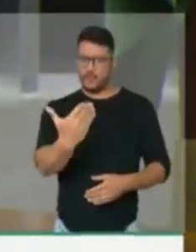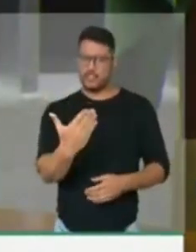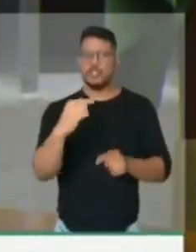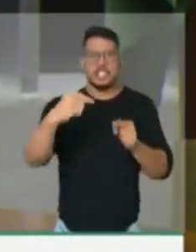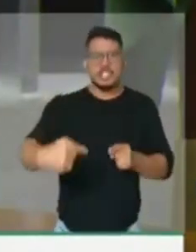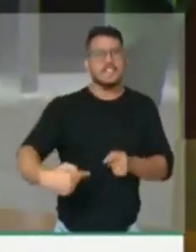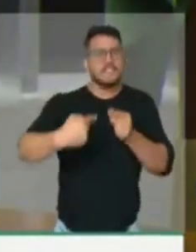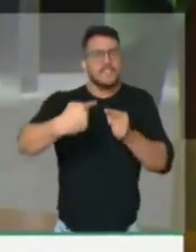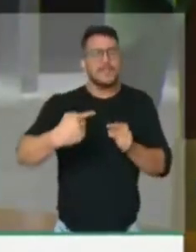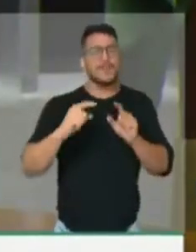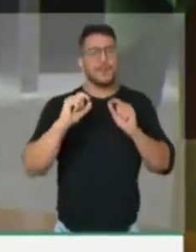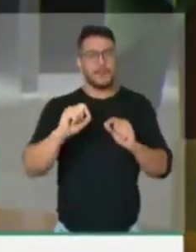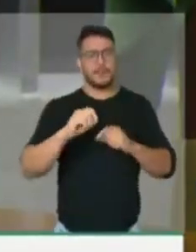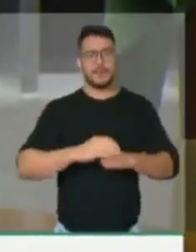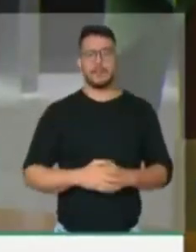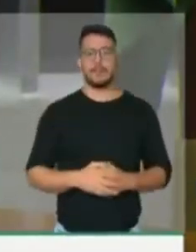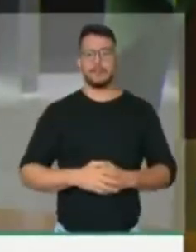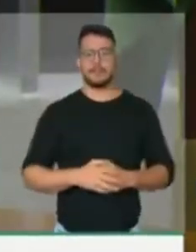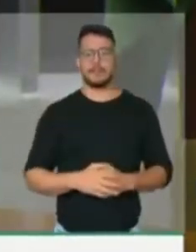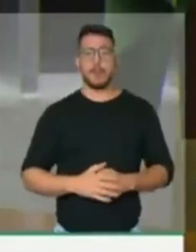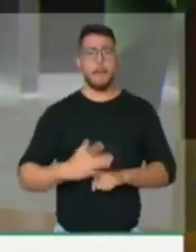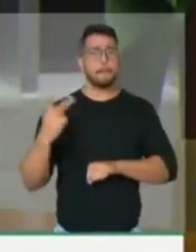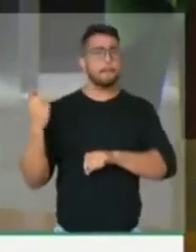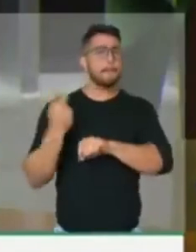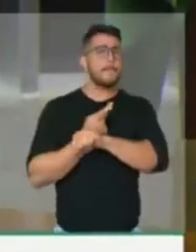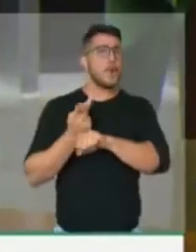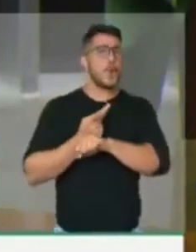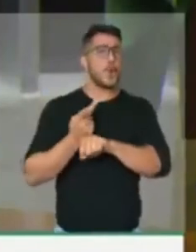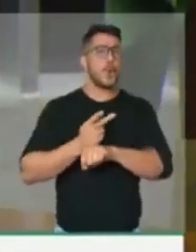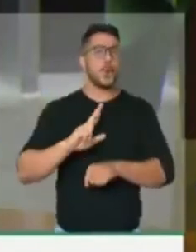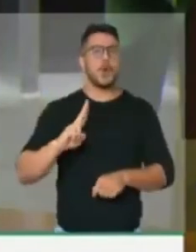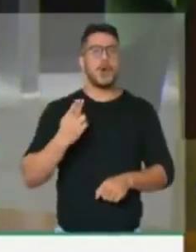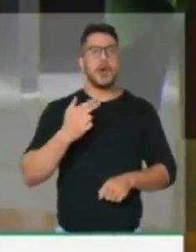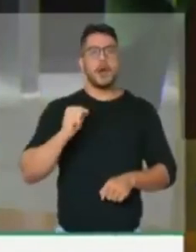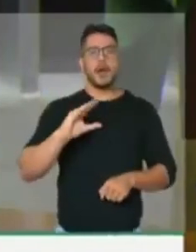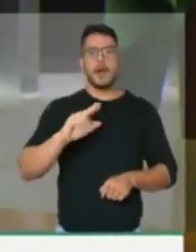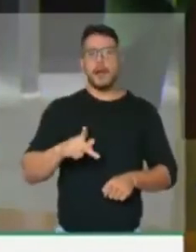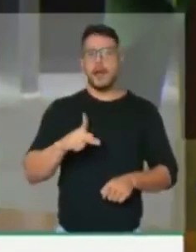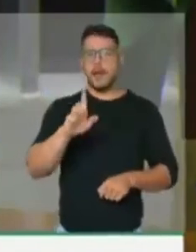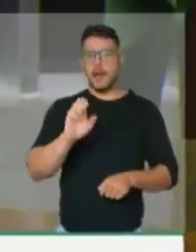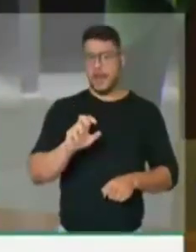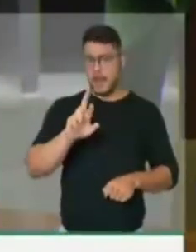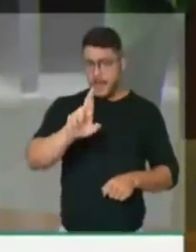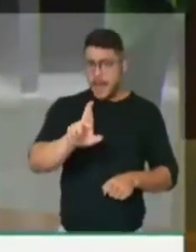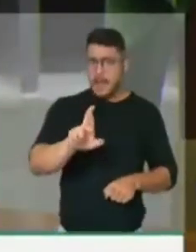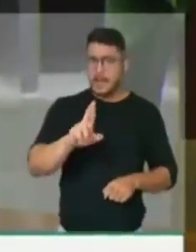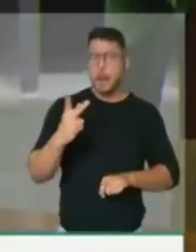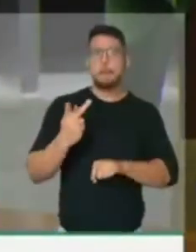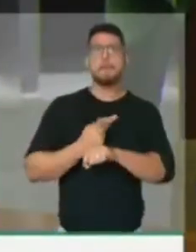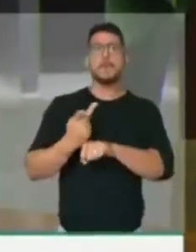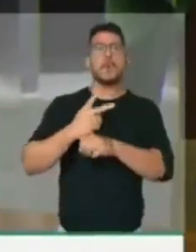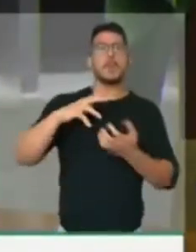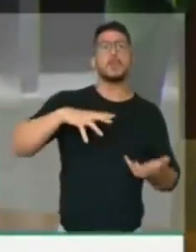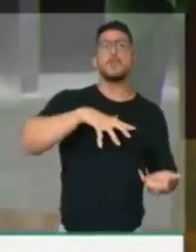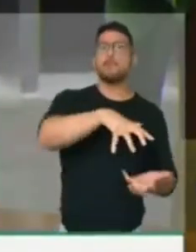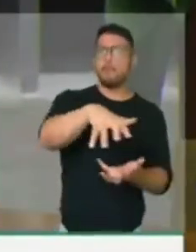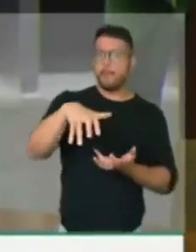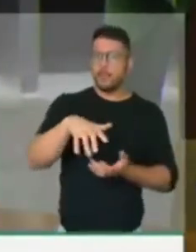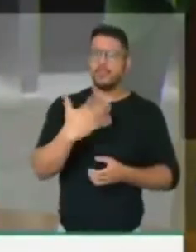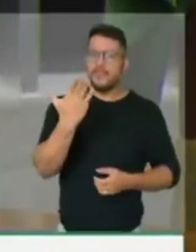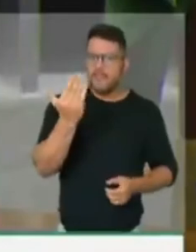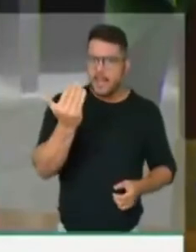Excelência. Arrume o melhor hacker, não é do Brasil não, é do mundo. Venha até nós, eu já falei com o presidente